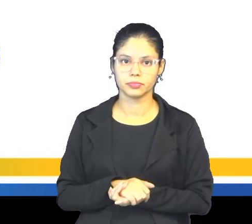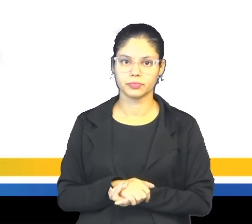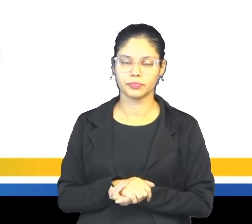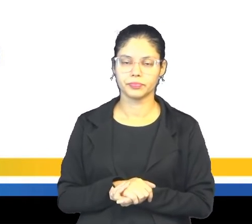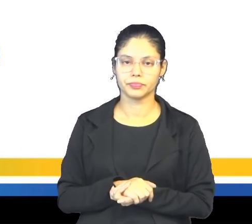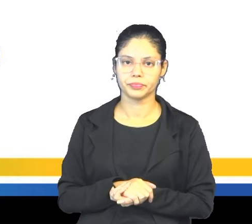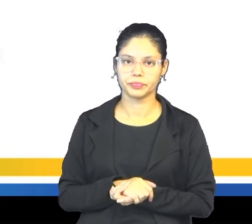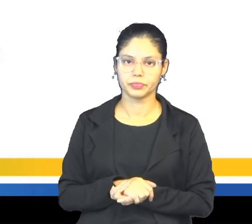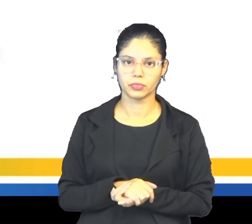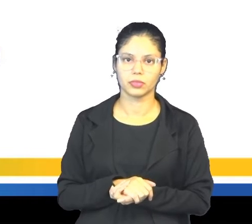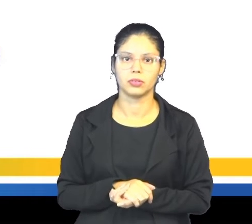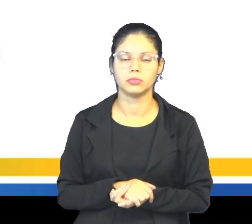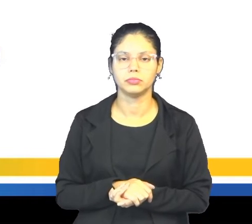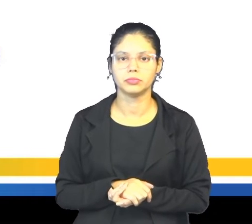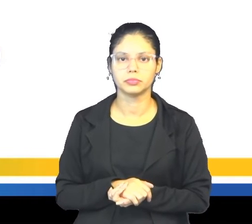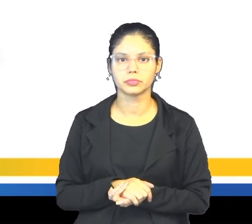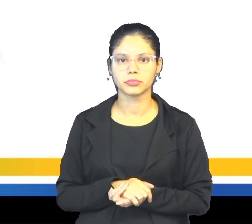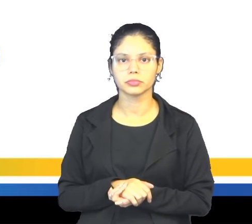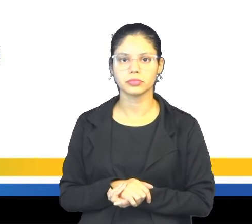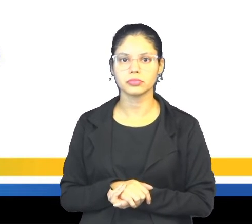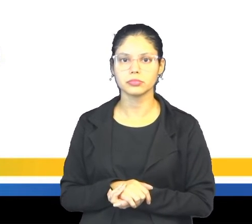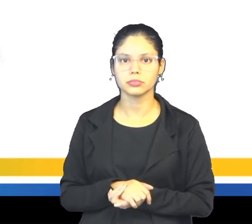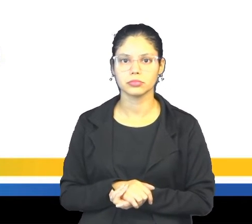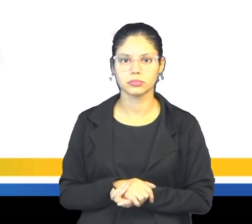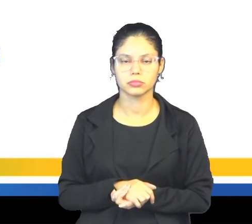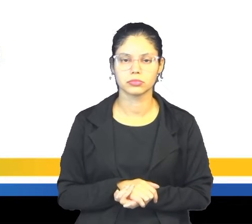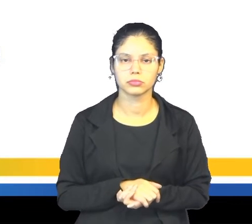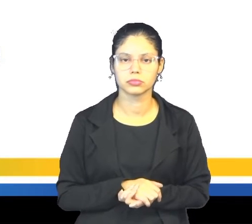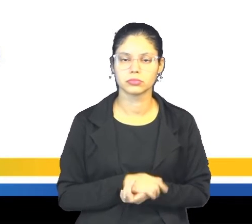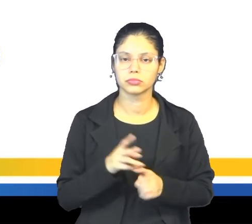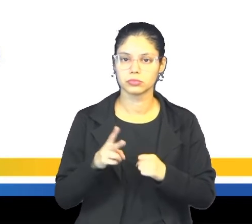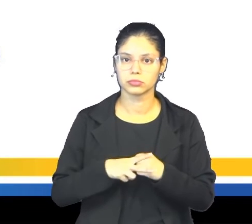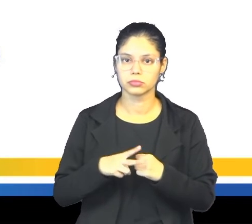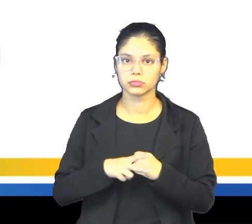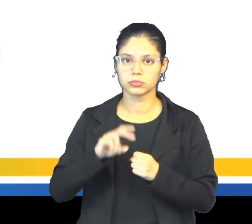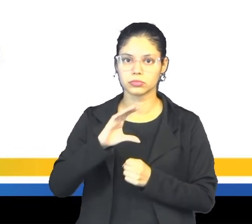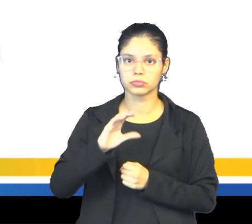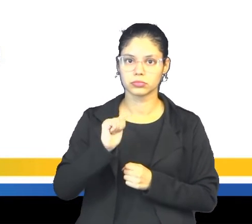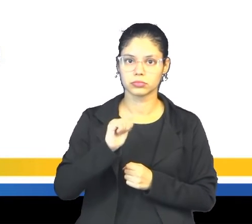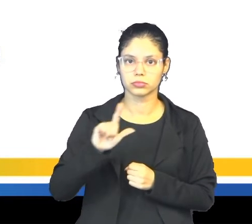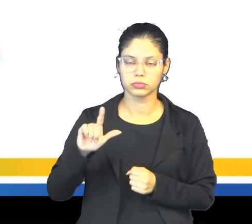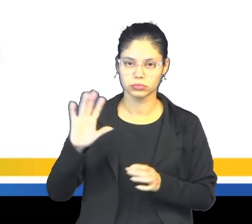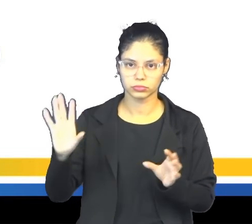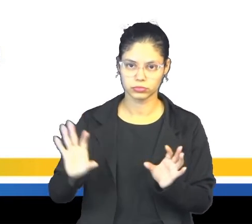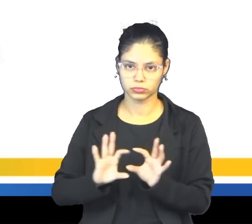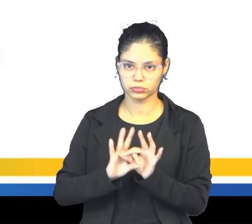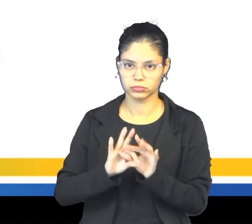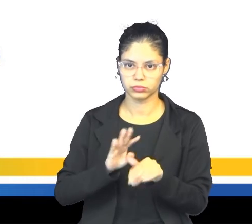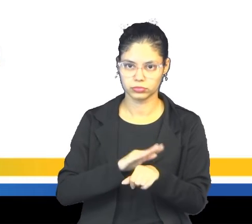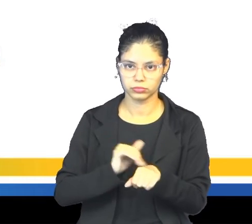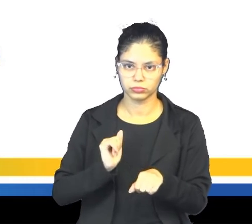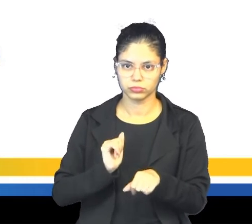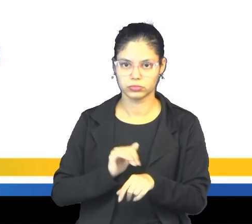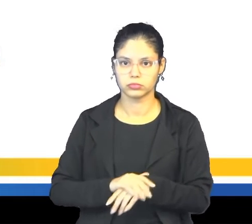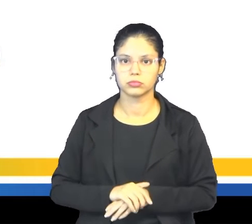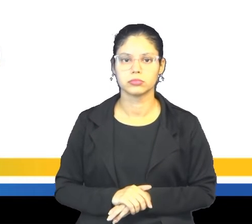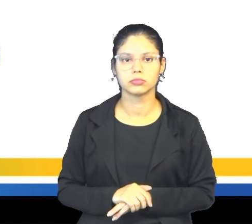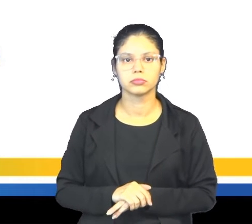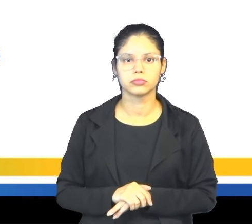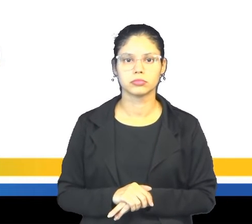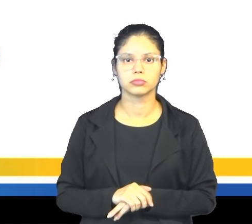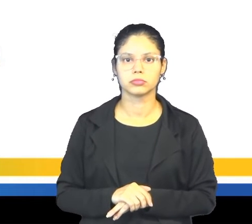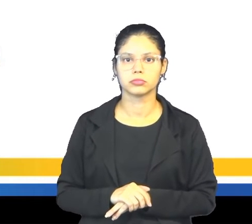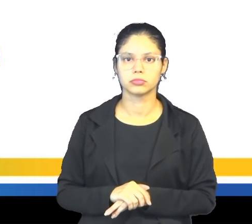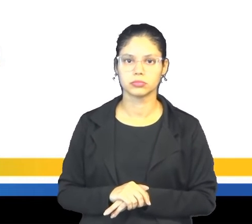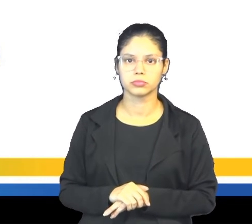você completar, né? No caso, com o verbo call, que é ligar ou chamar, ok? E